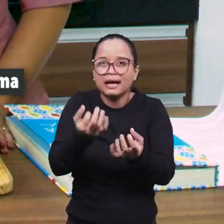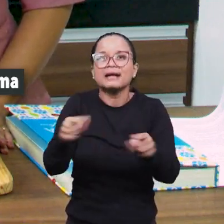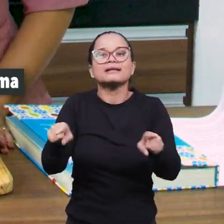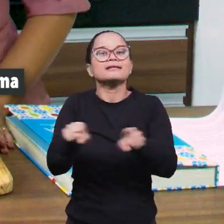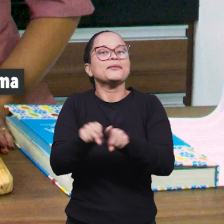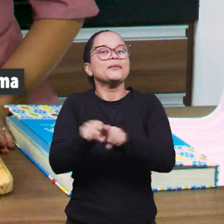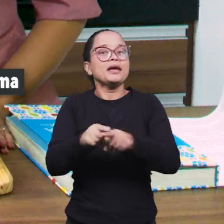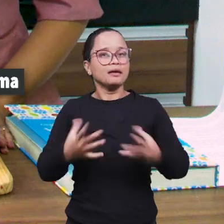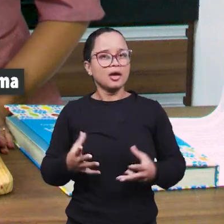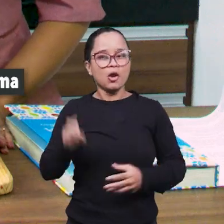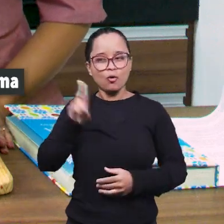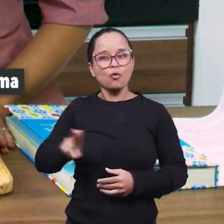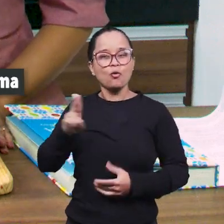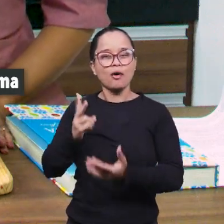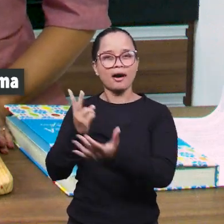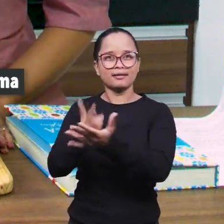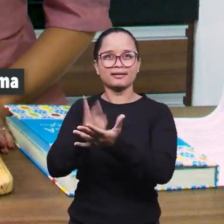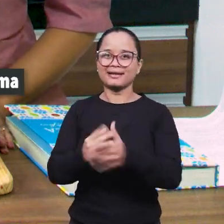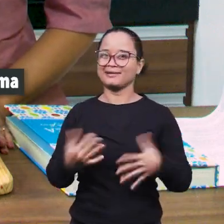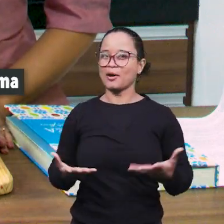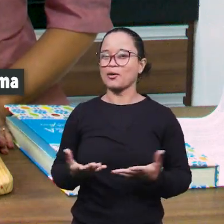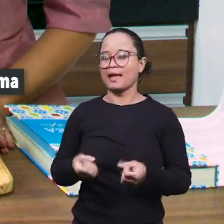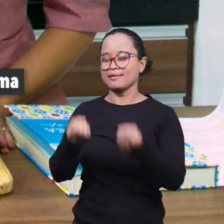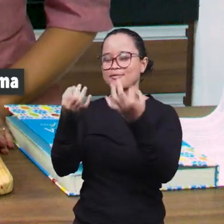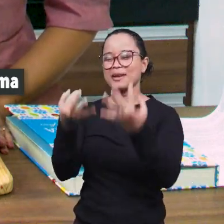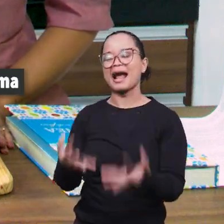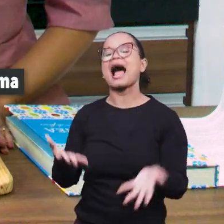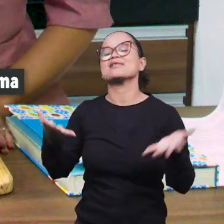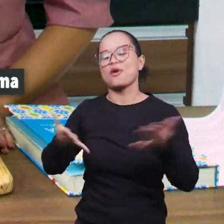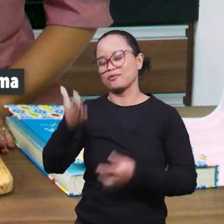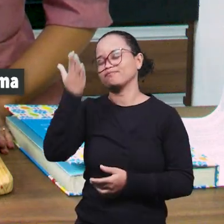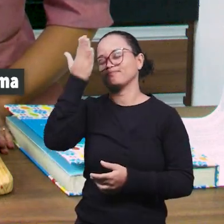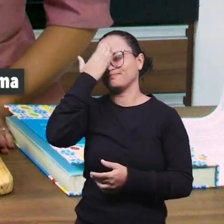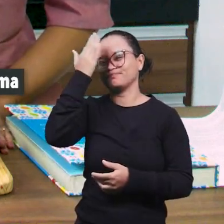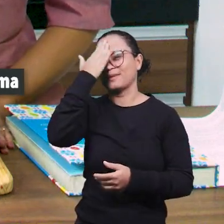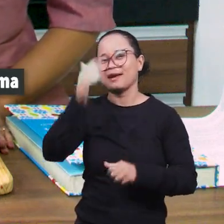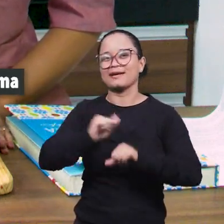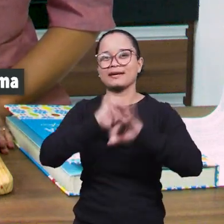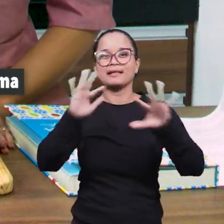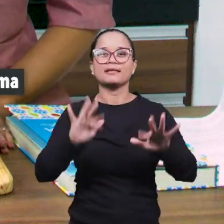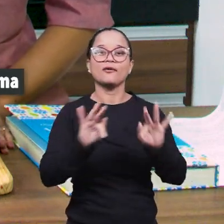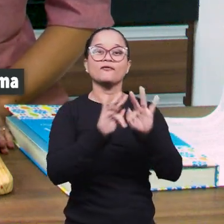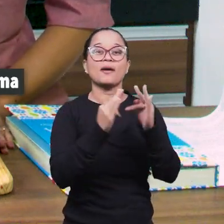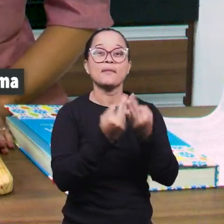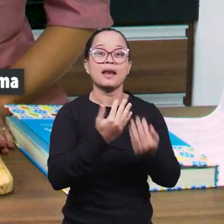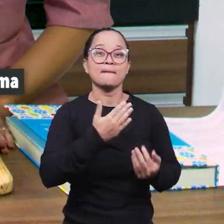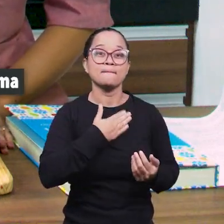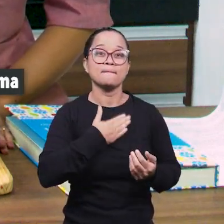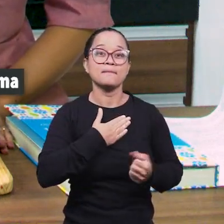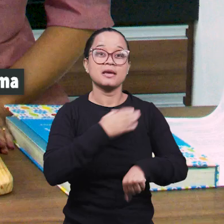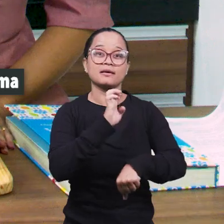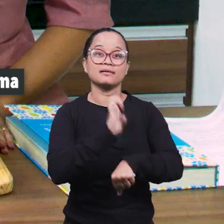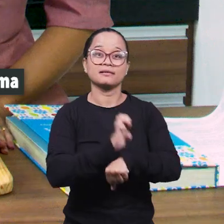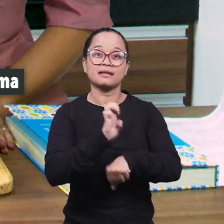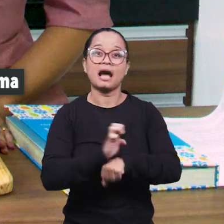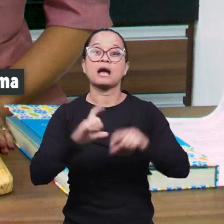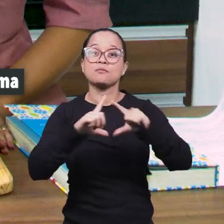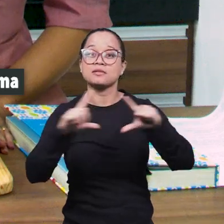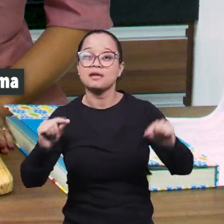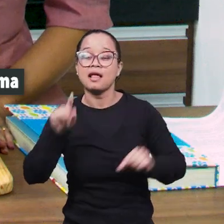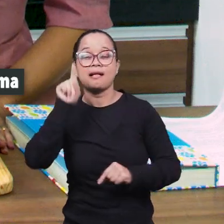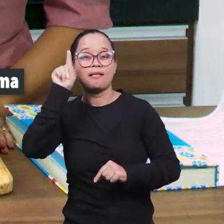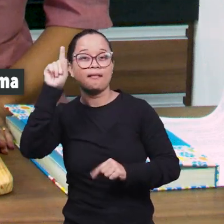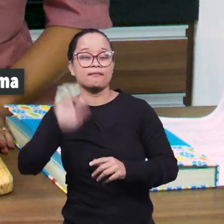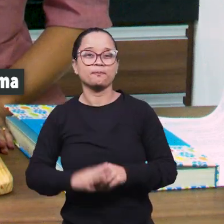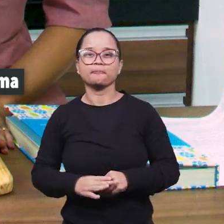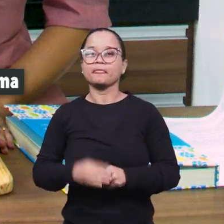vezes a minha cuscuzeira. Agora tá justificado. Agora eu entendi. Minha família é toda de Brasília, amo um cuscuz, criada com